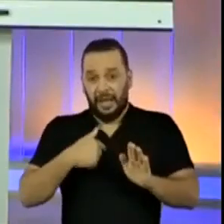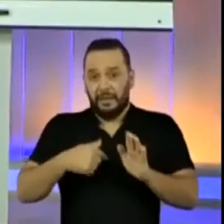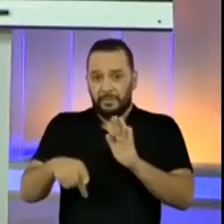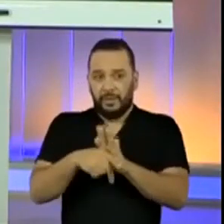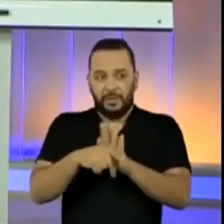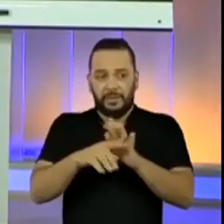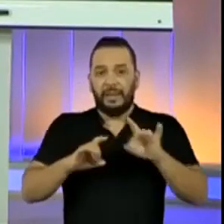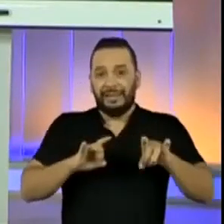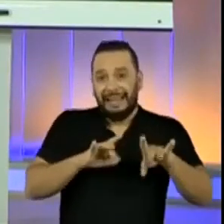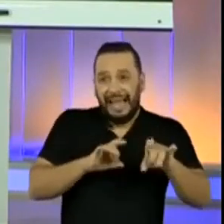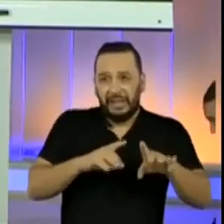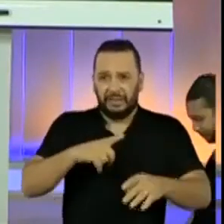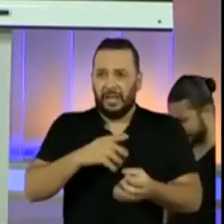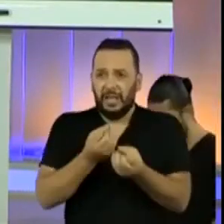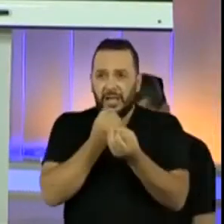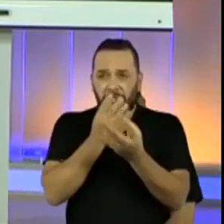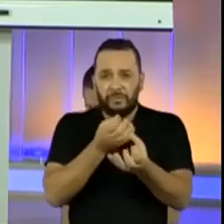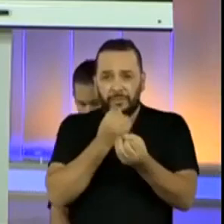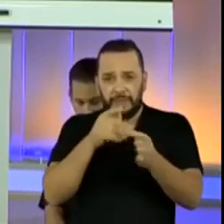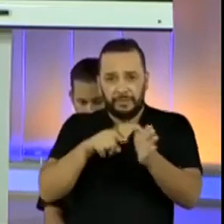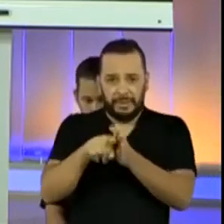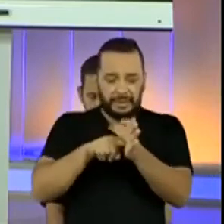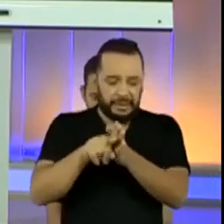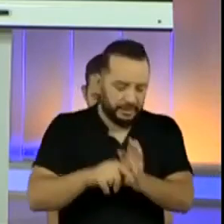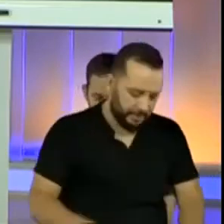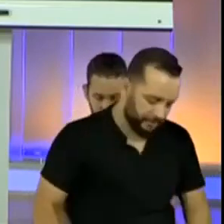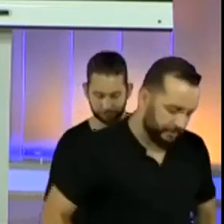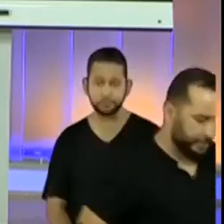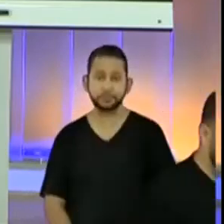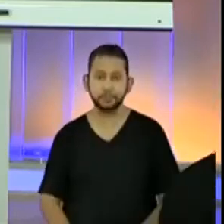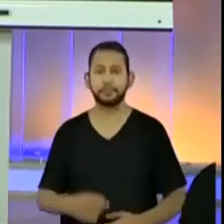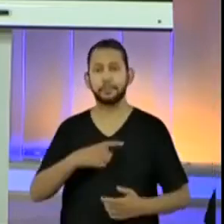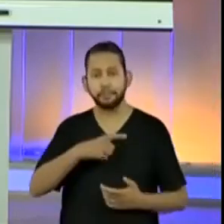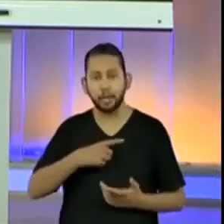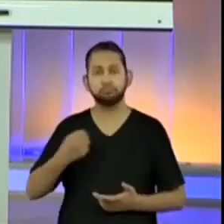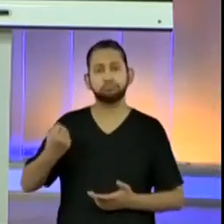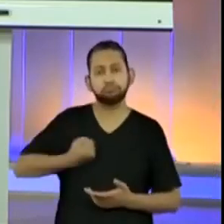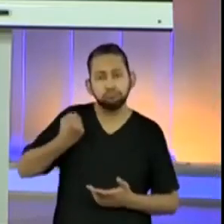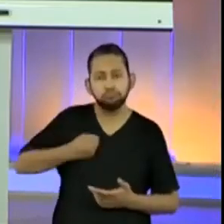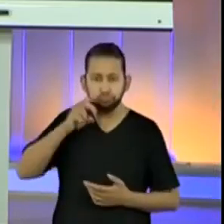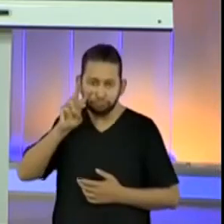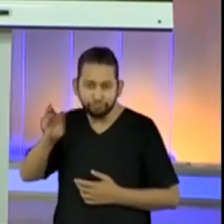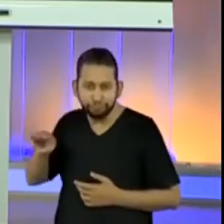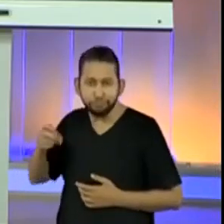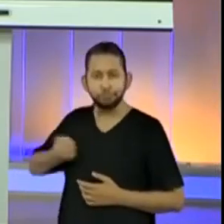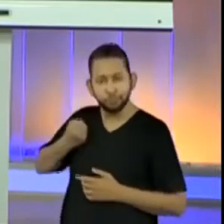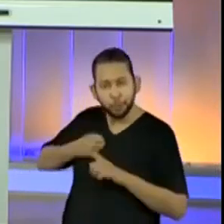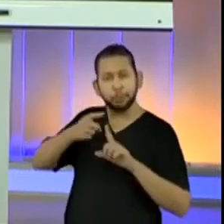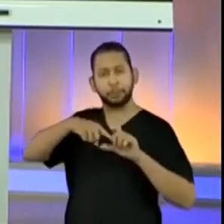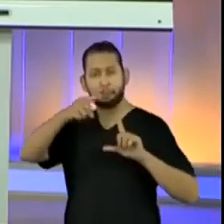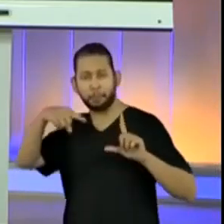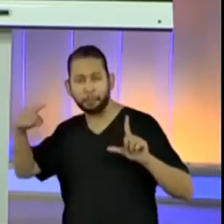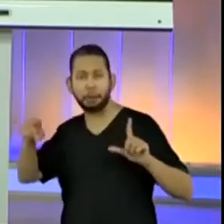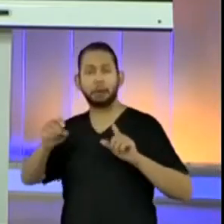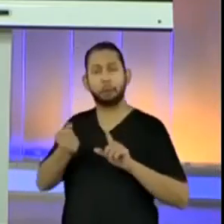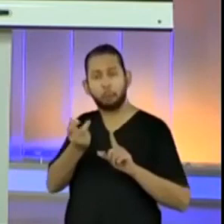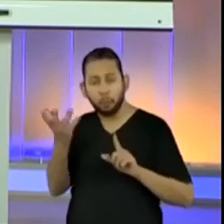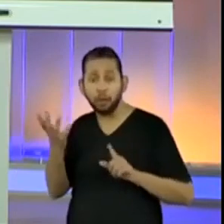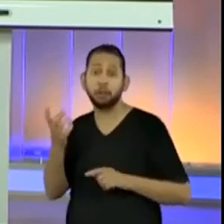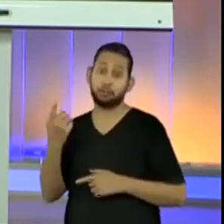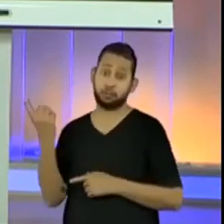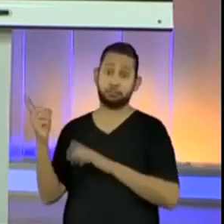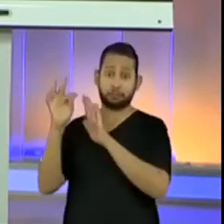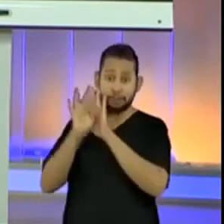traz muitas informações baseadas em pesquisas, né? Então tiveram vários números, índices e estatísticas. Então é um texto